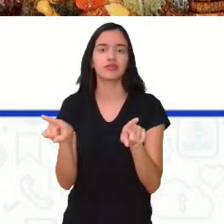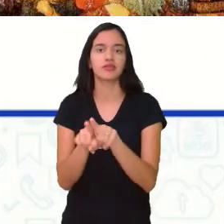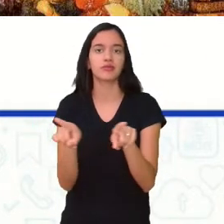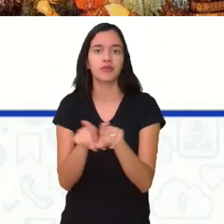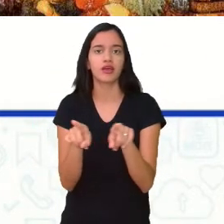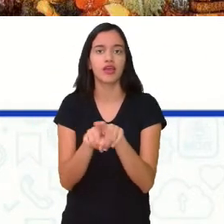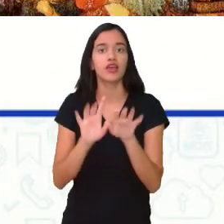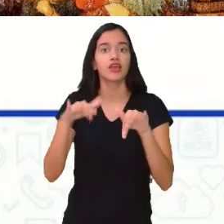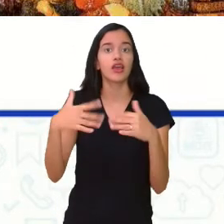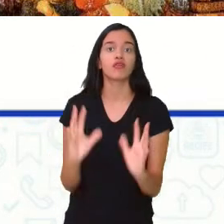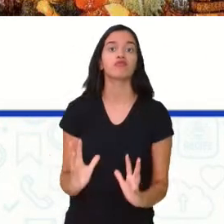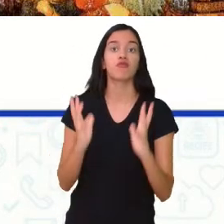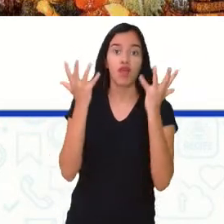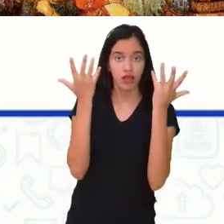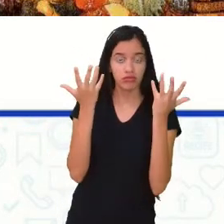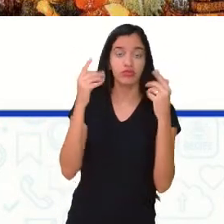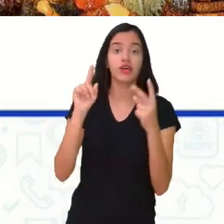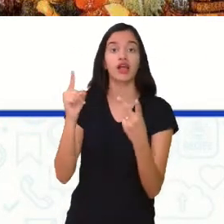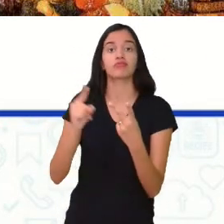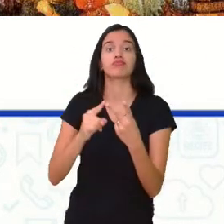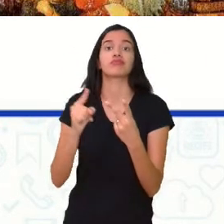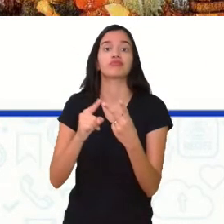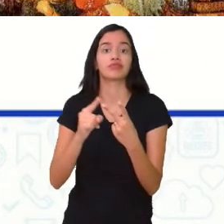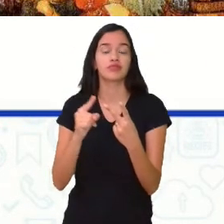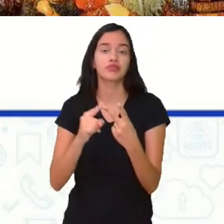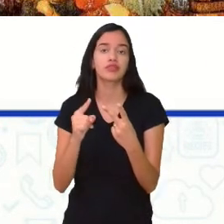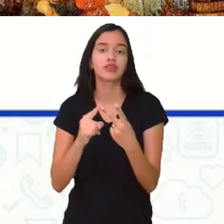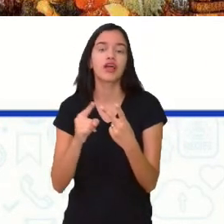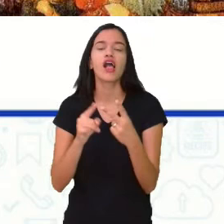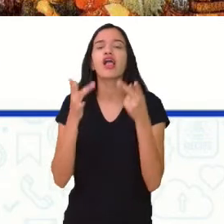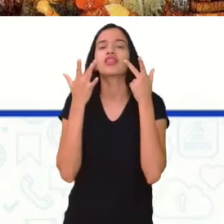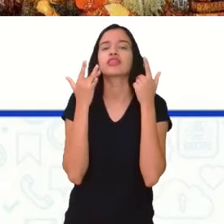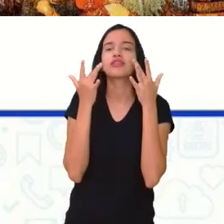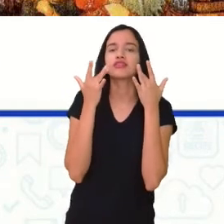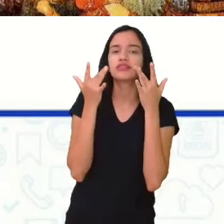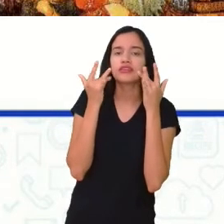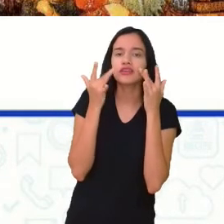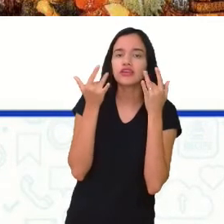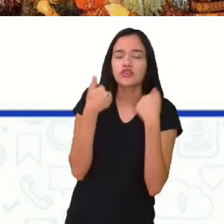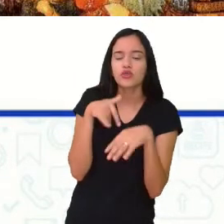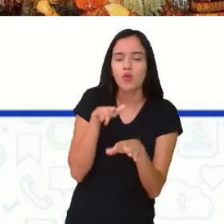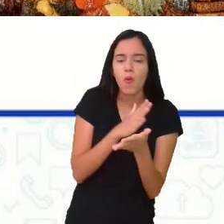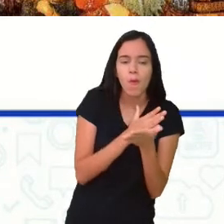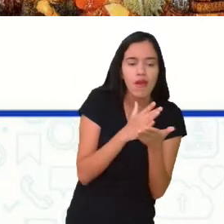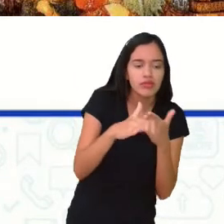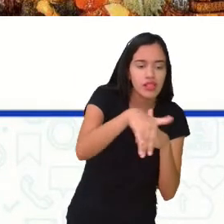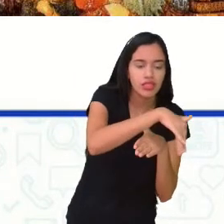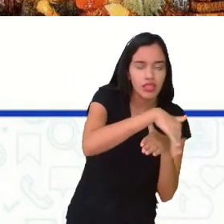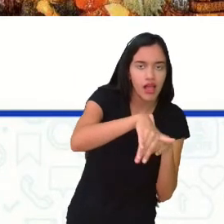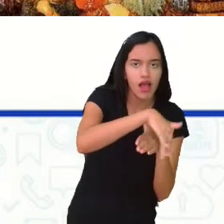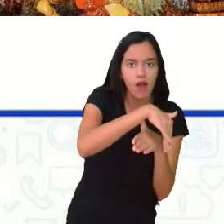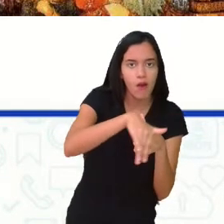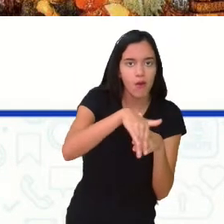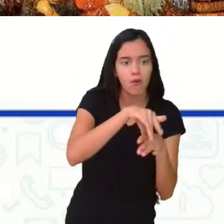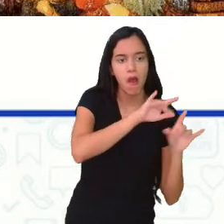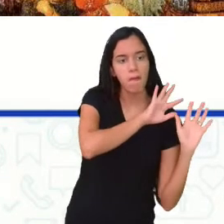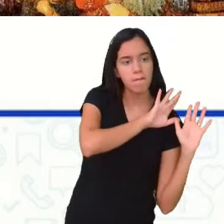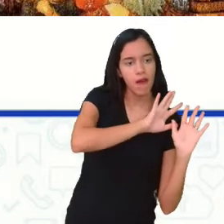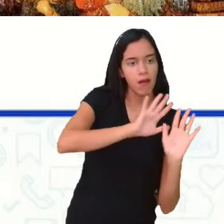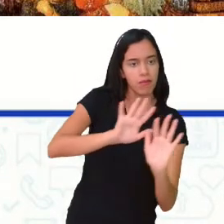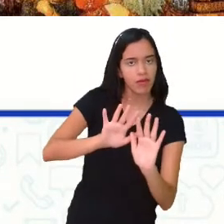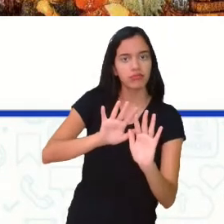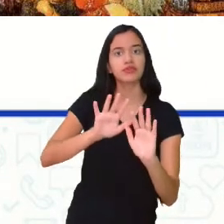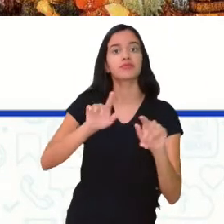os festivais teatrais, depois, né, o teatro que começava ali na rua com as procissões, né,